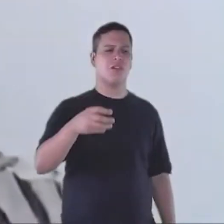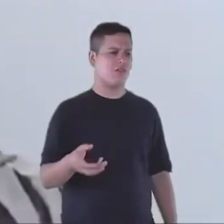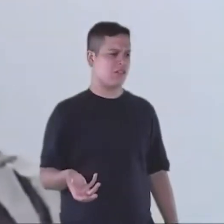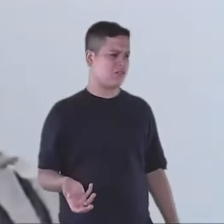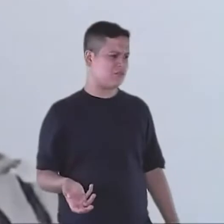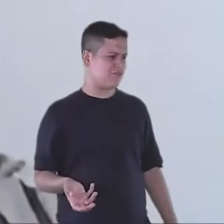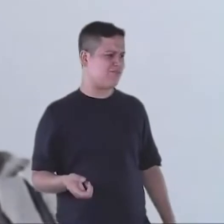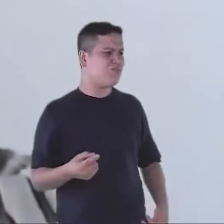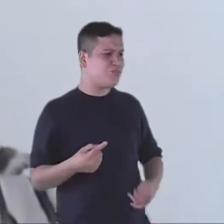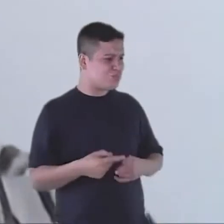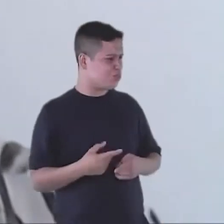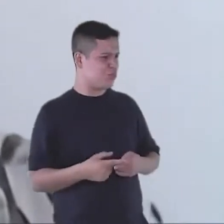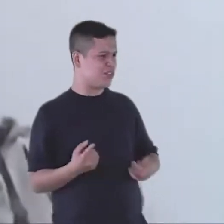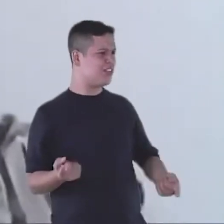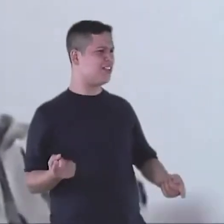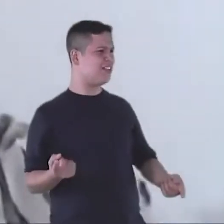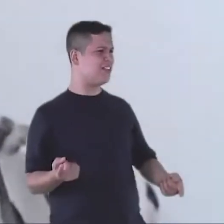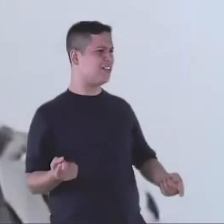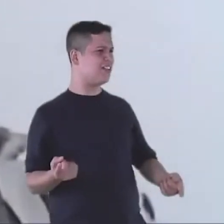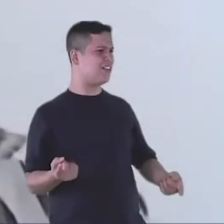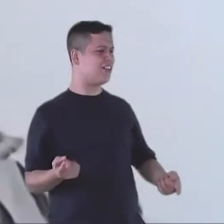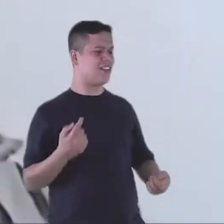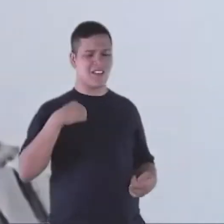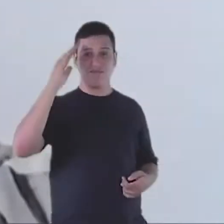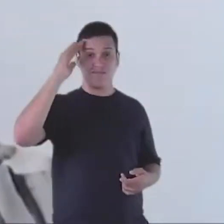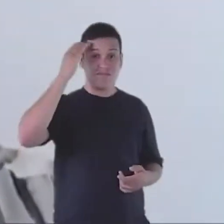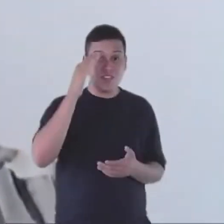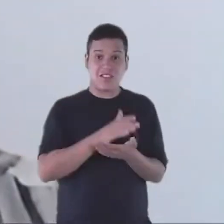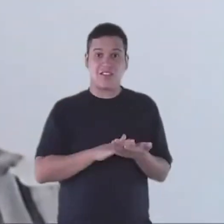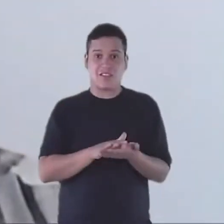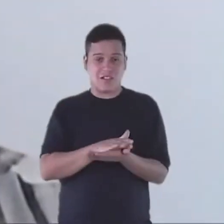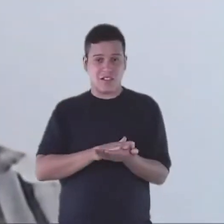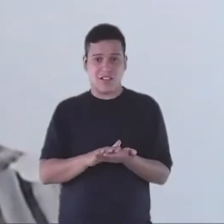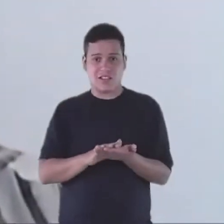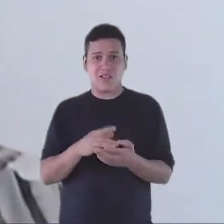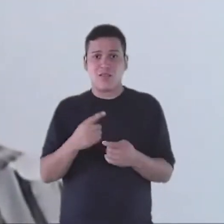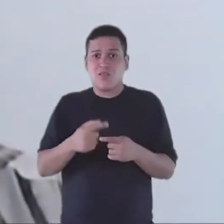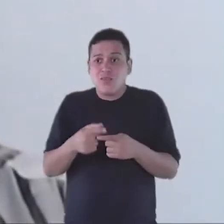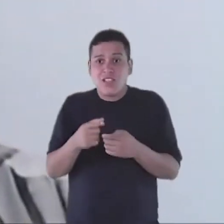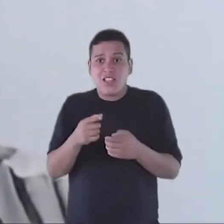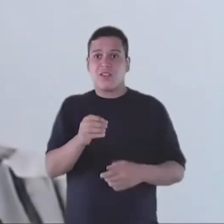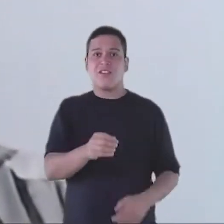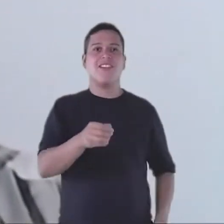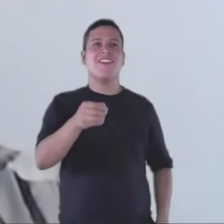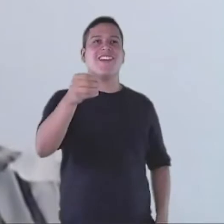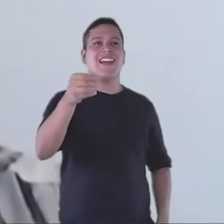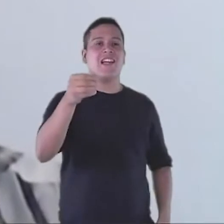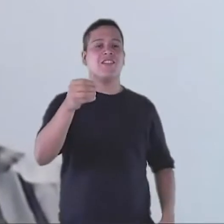brindar, sabe, algo que você perdeu?